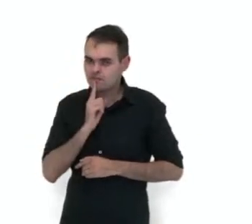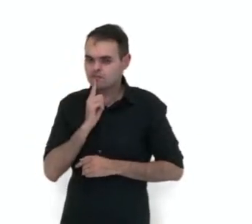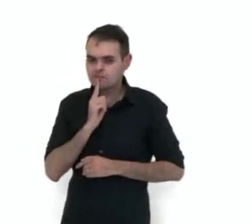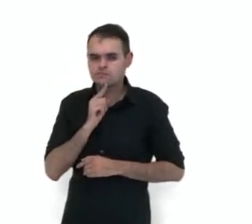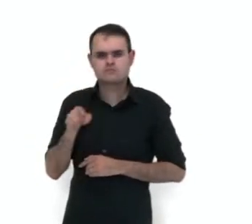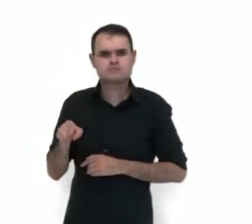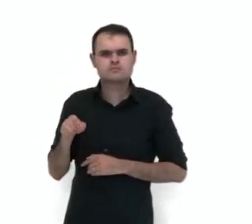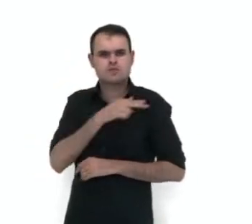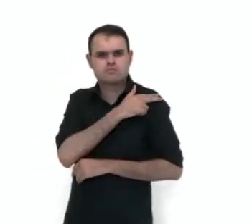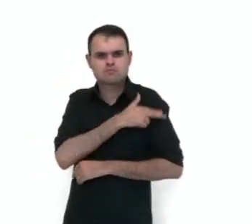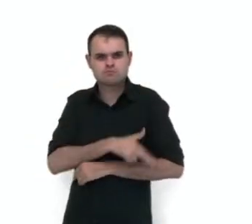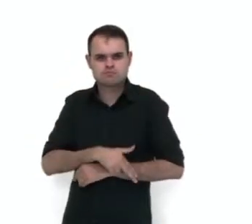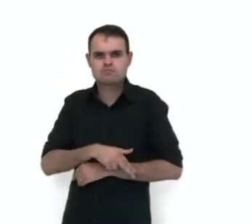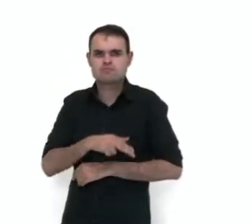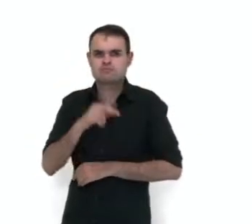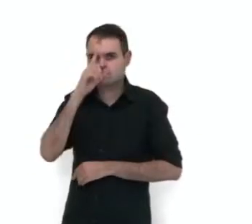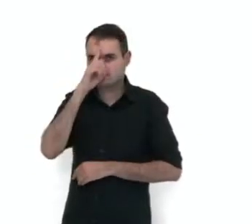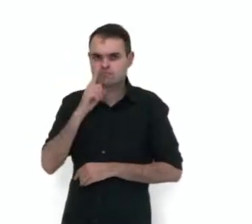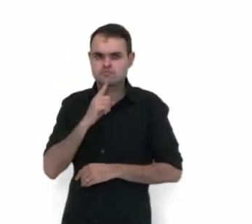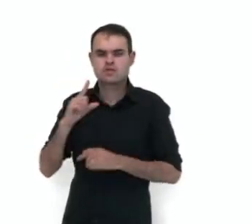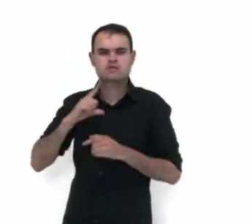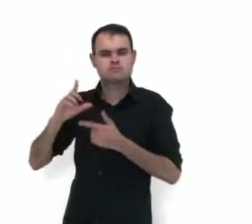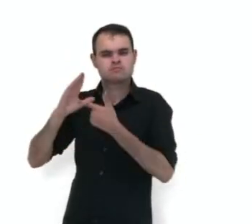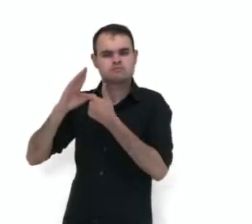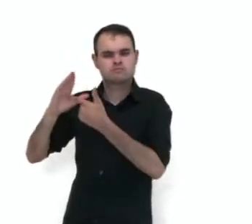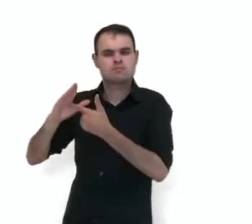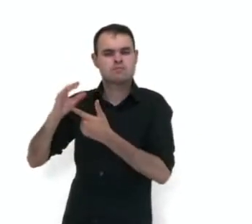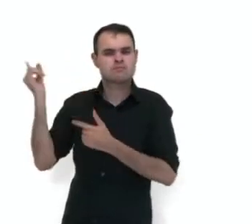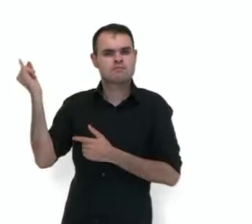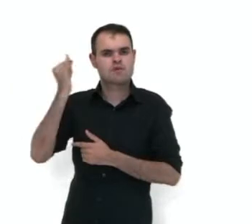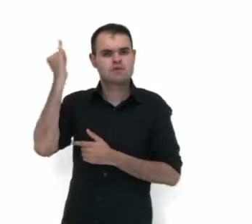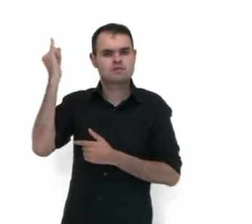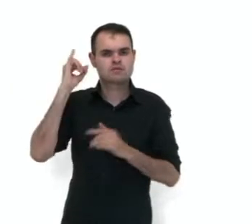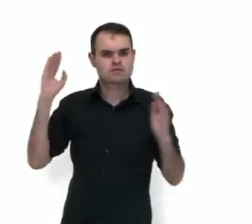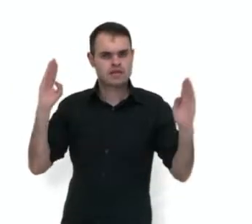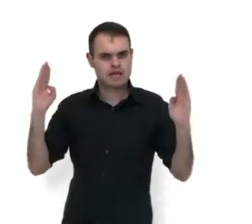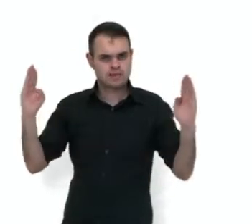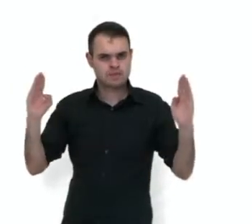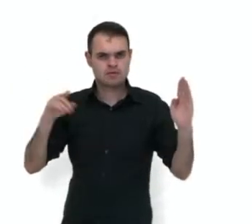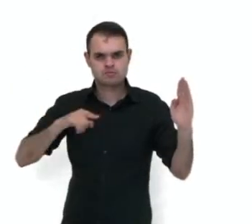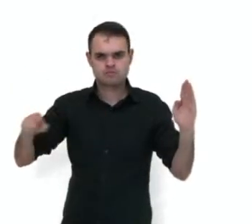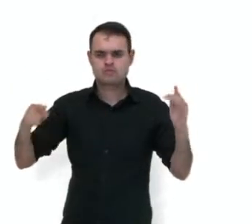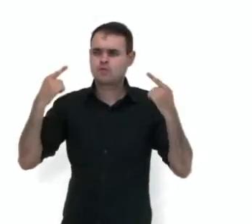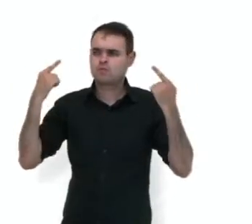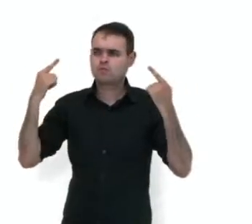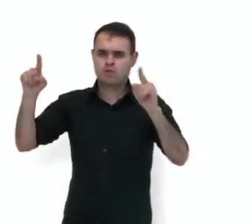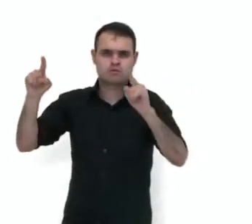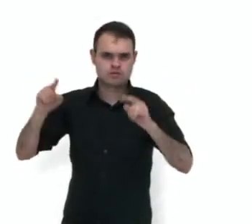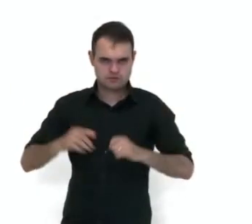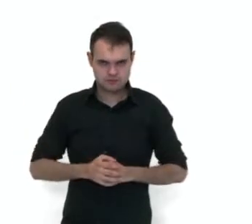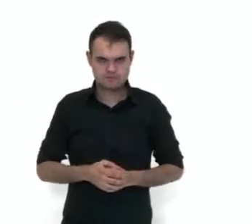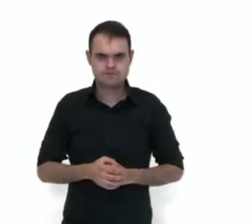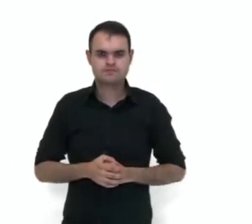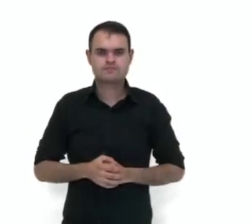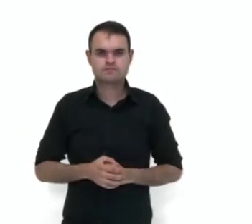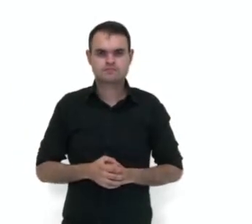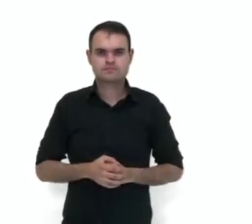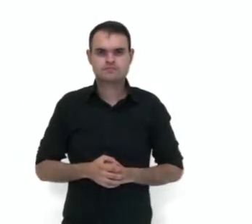né no pijama do garoto também tinha mensagens importantes para época né então mensagem de protestos